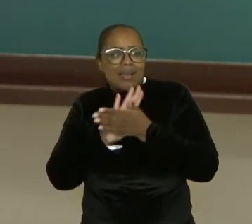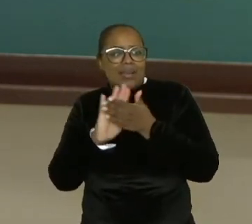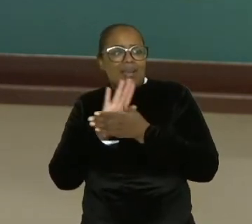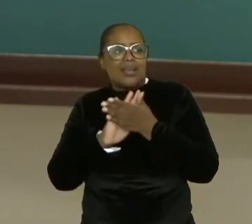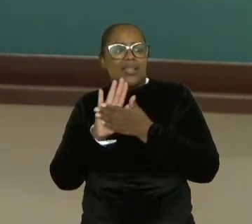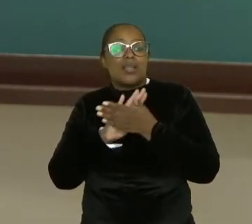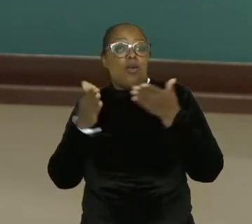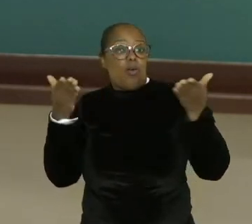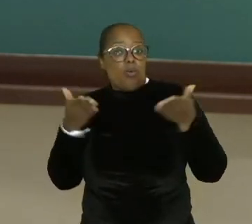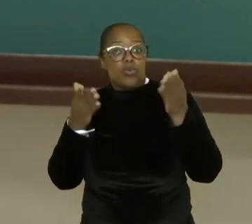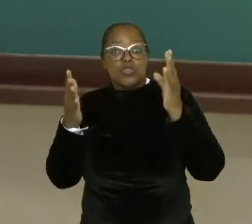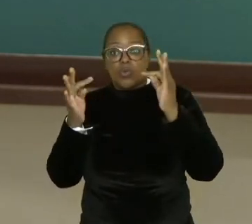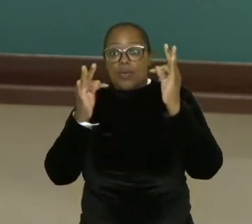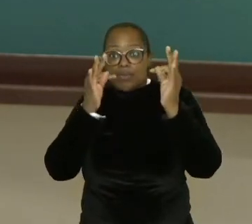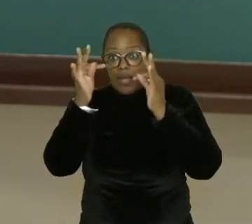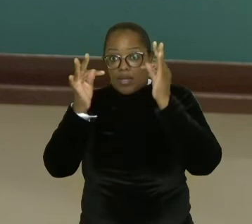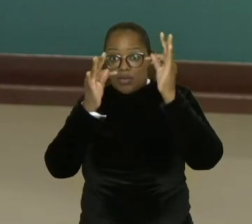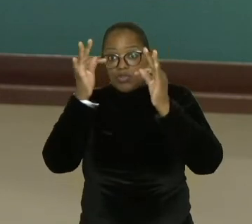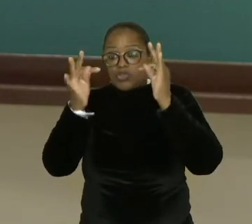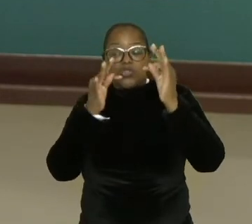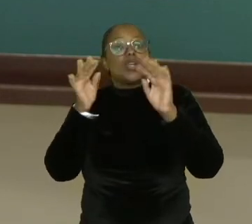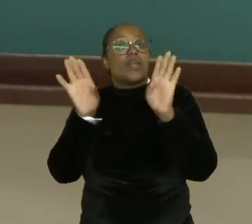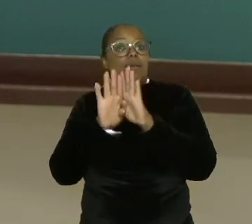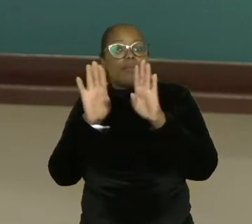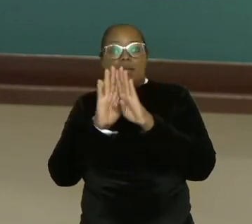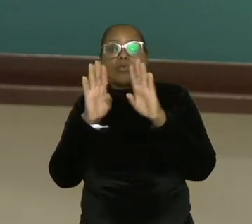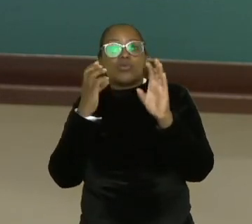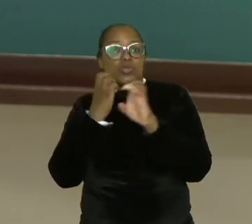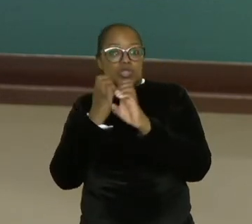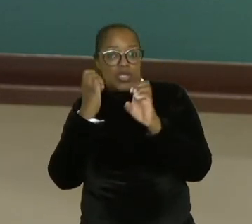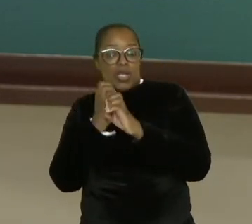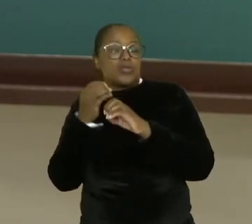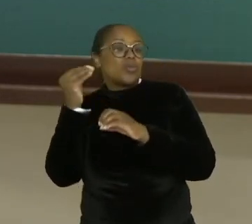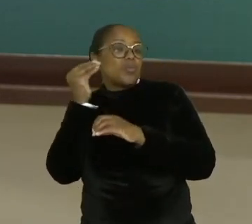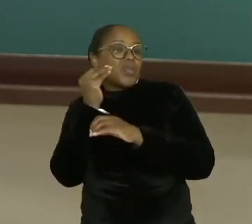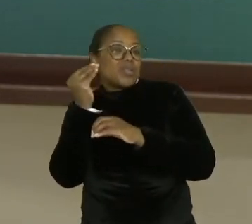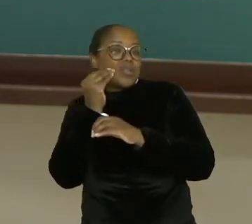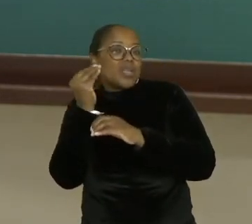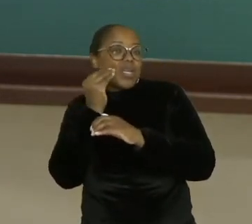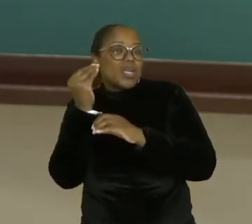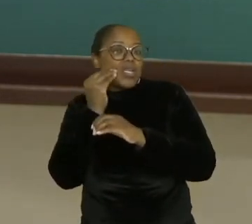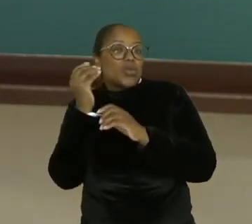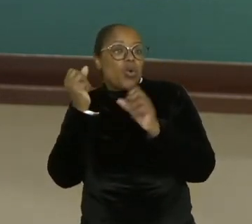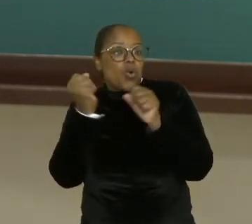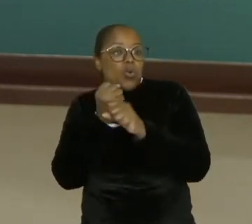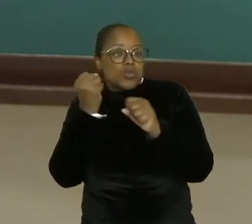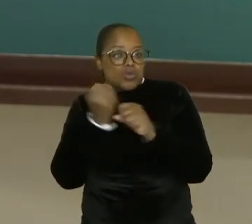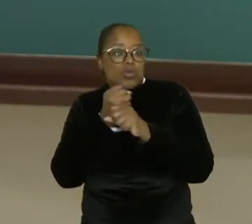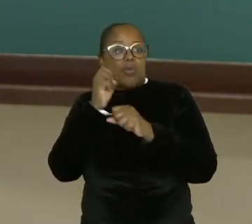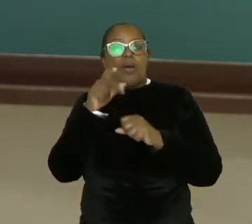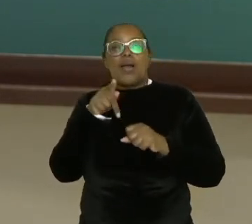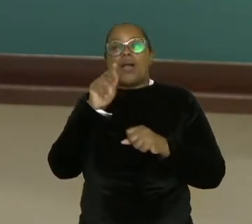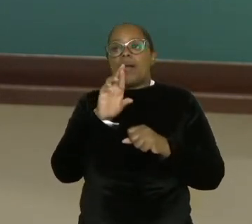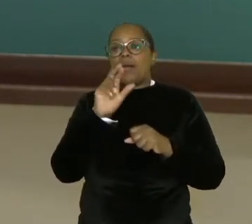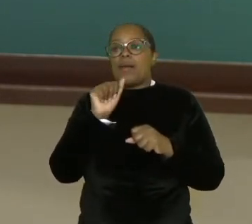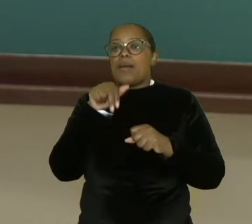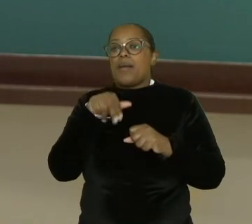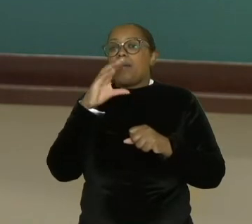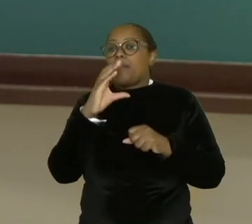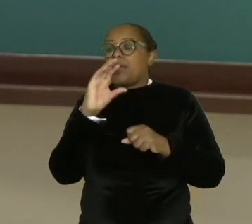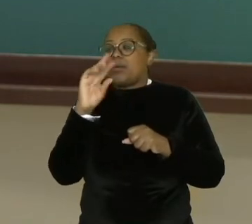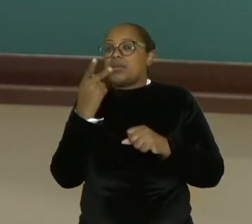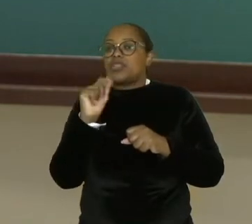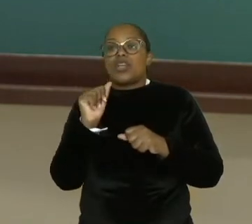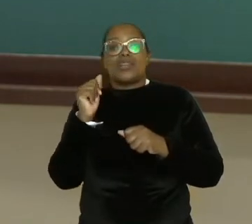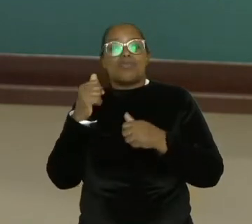com a tecnologia de hoje, e os engenheiros estão tentando construir uma prancha que cause menos impacto no ambiente,